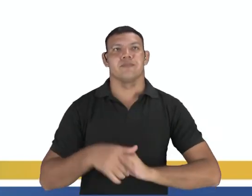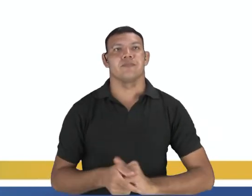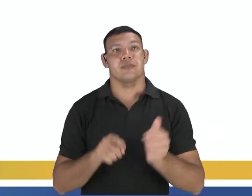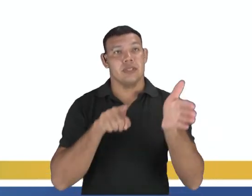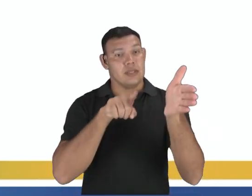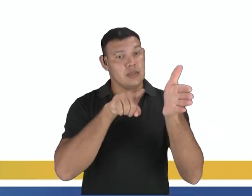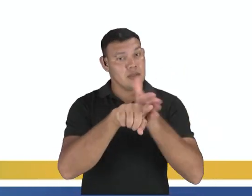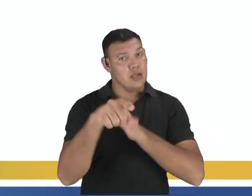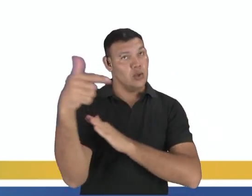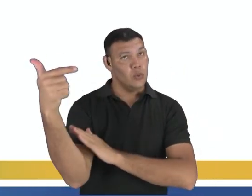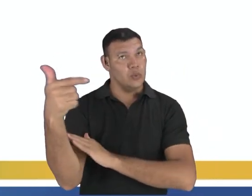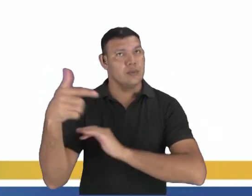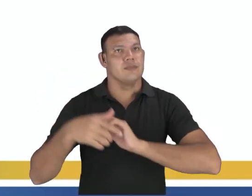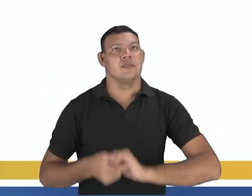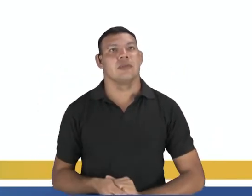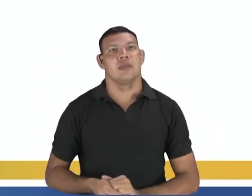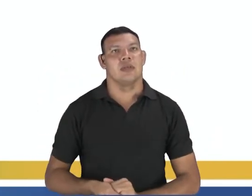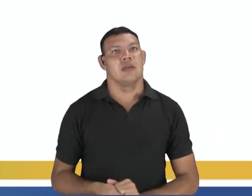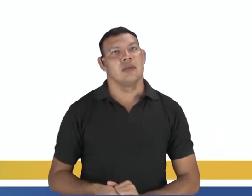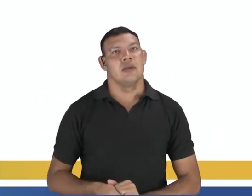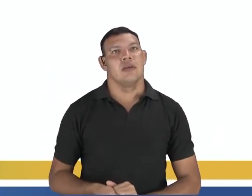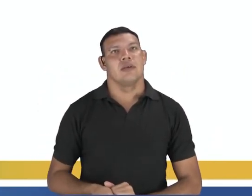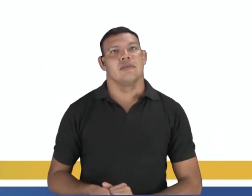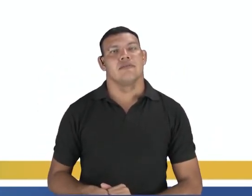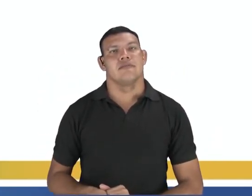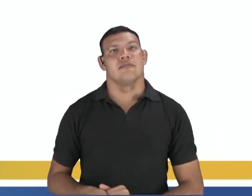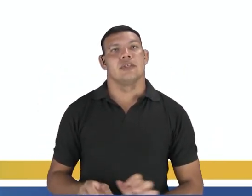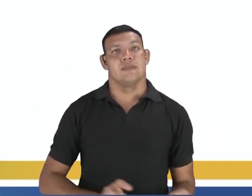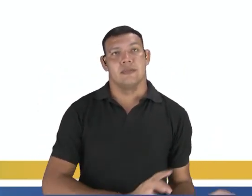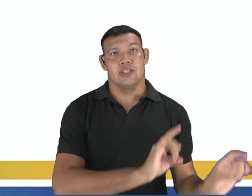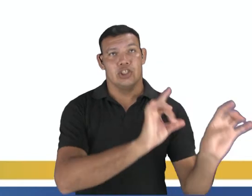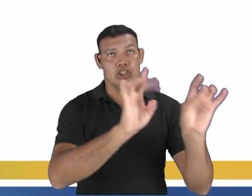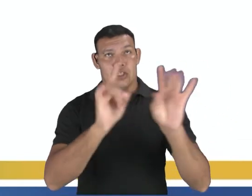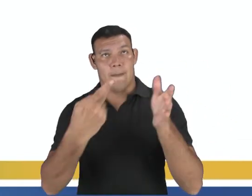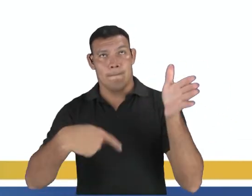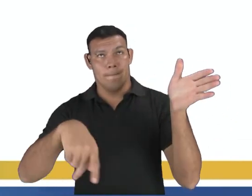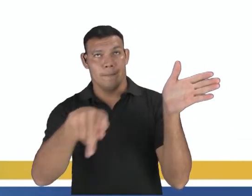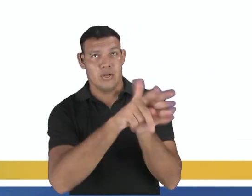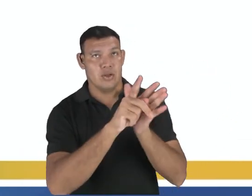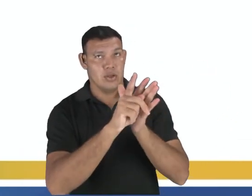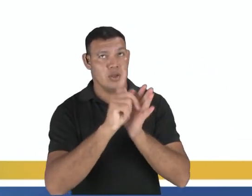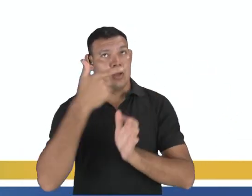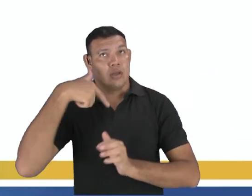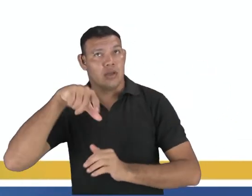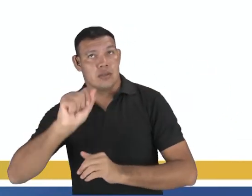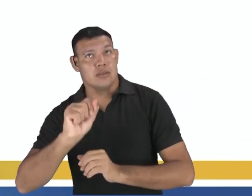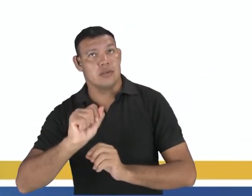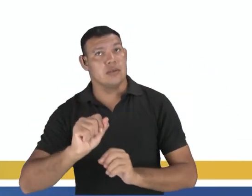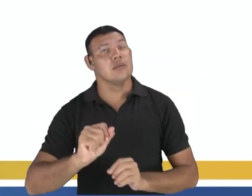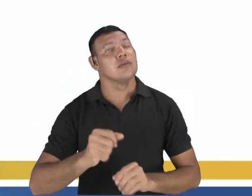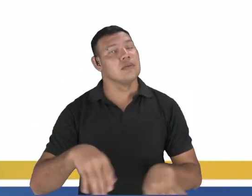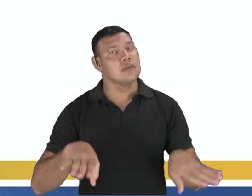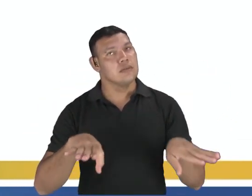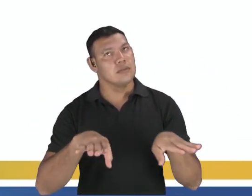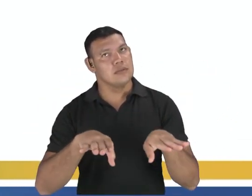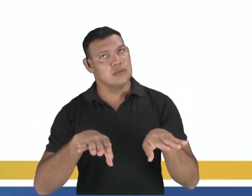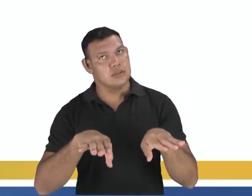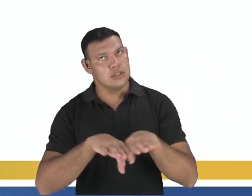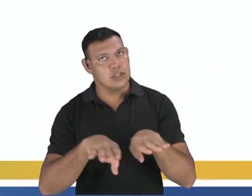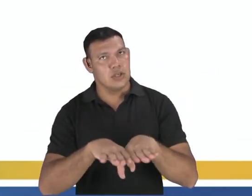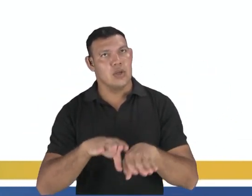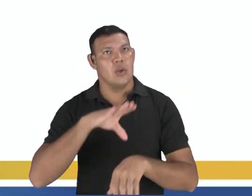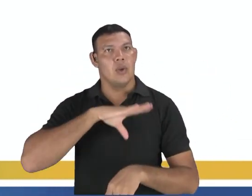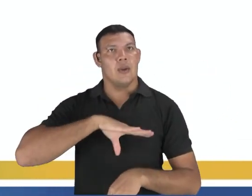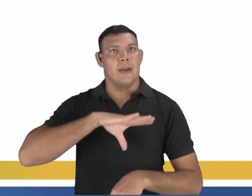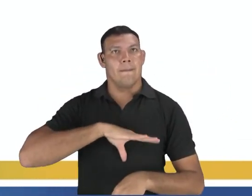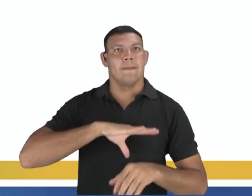questão. Tendo em vista as peculiaridades que norteiam a língua, em especial a língua portuguesa, comente